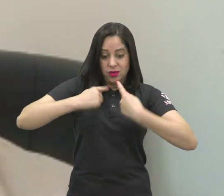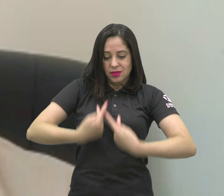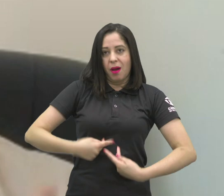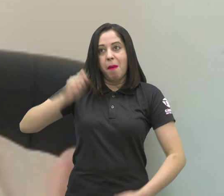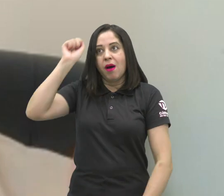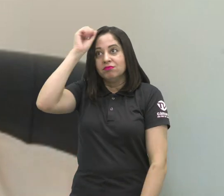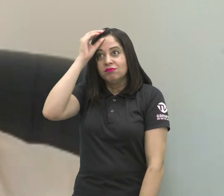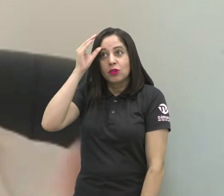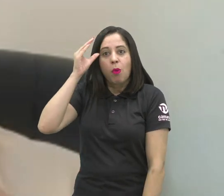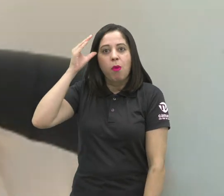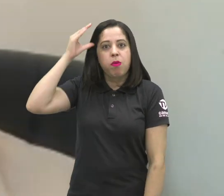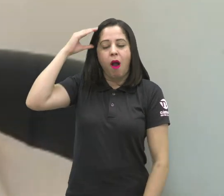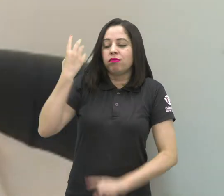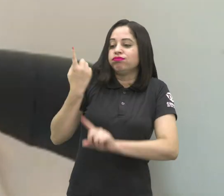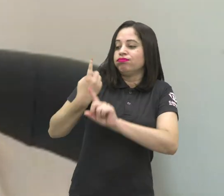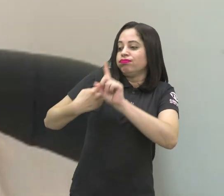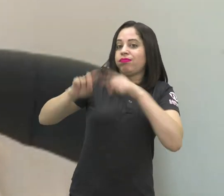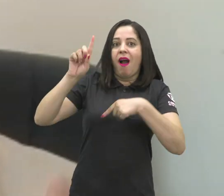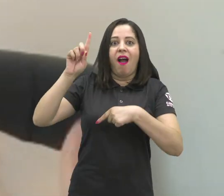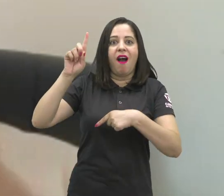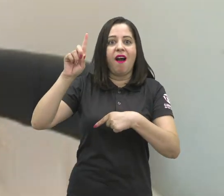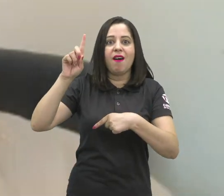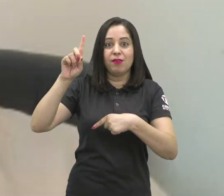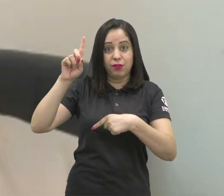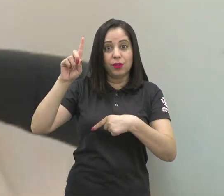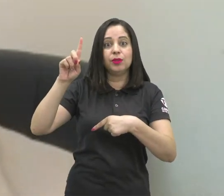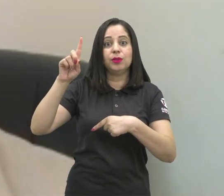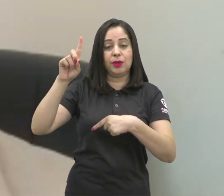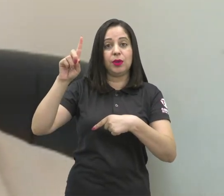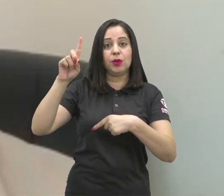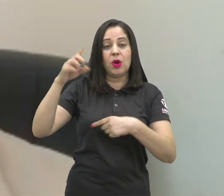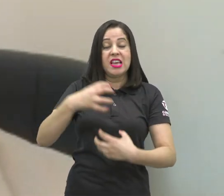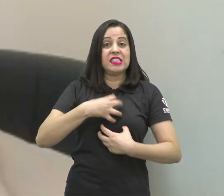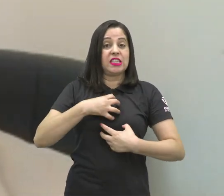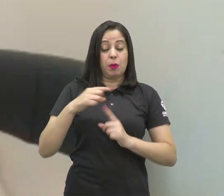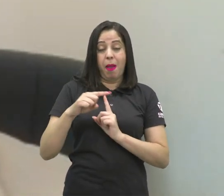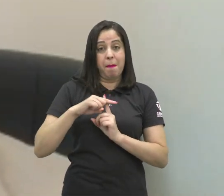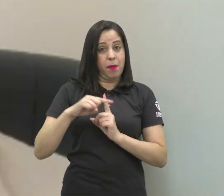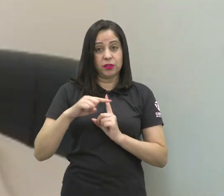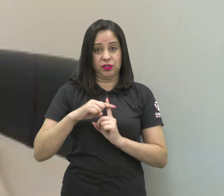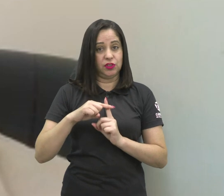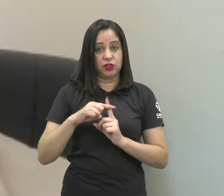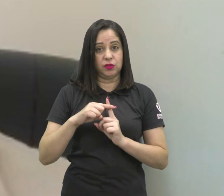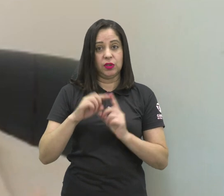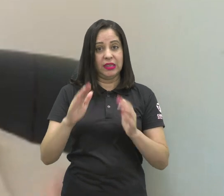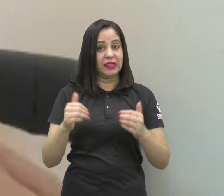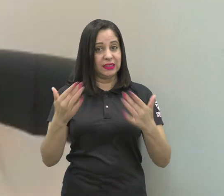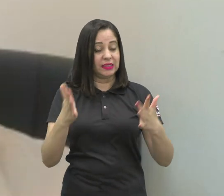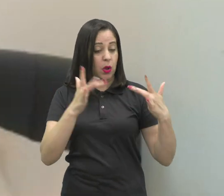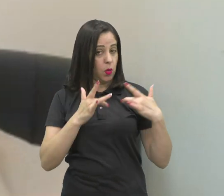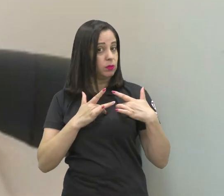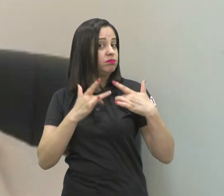de elevação da própria existência e de positividade. Então, não só, né, a solidariedade